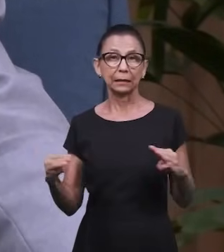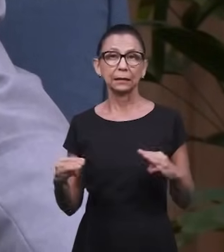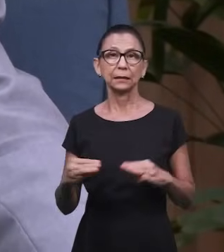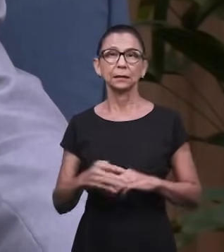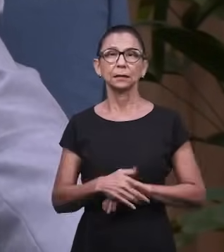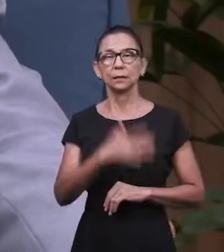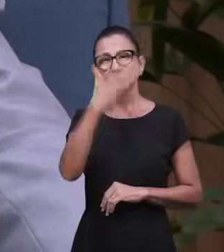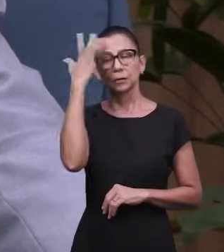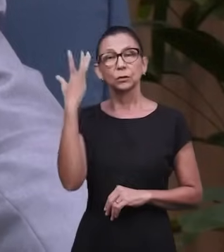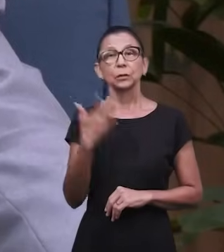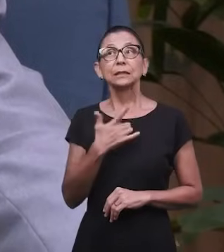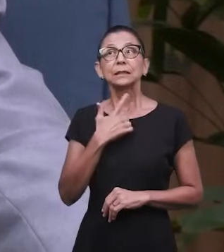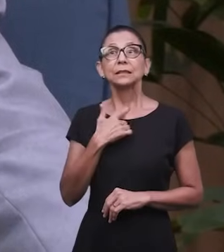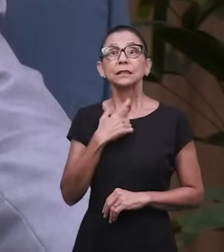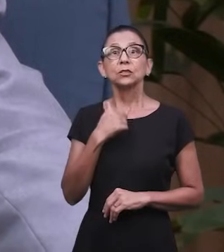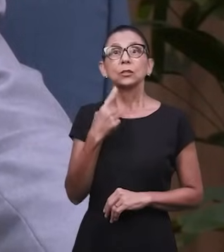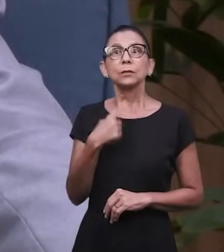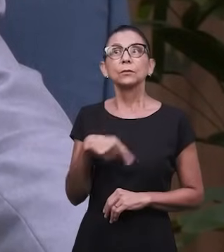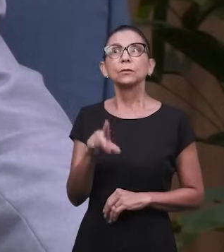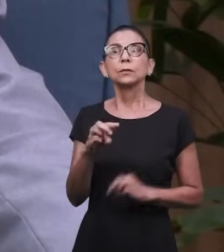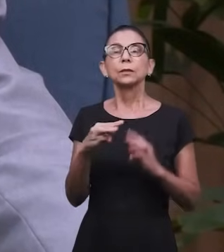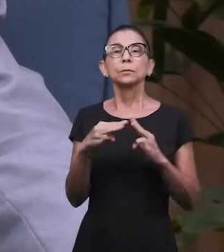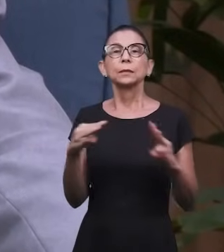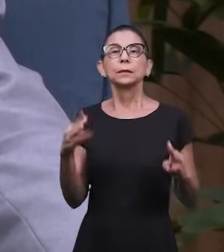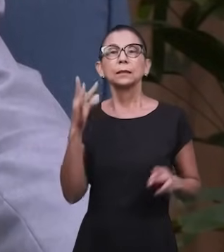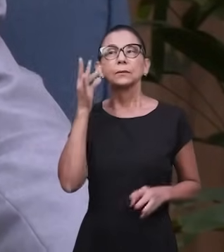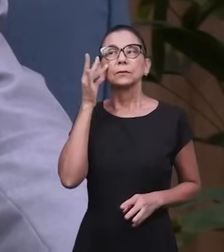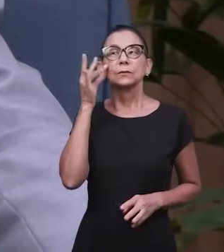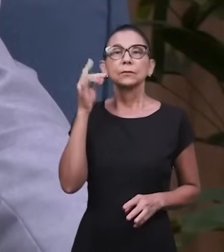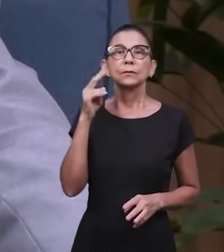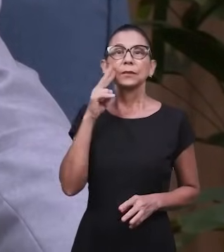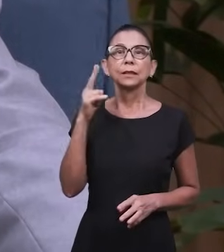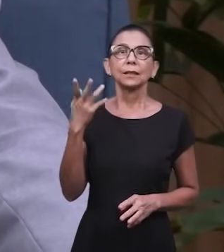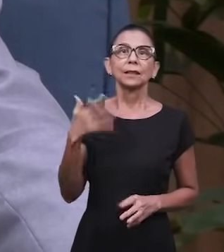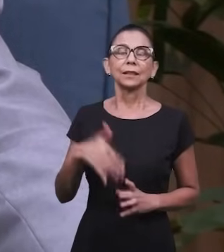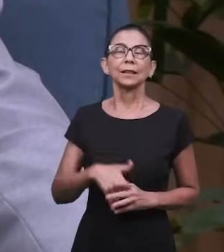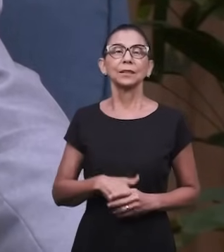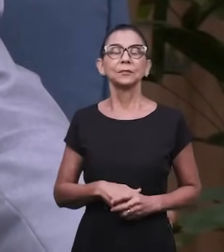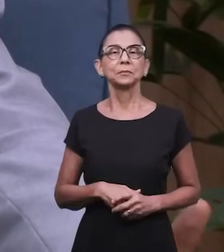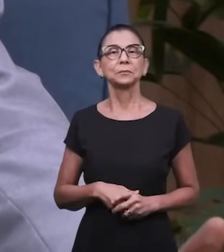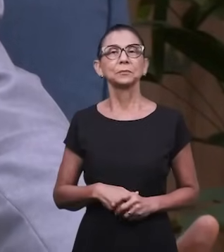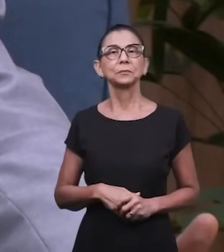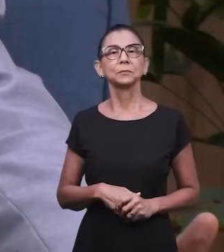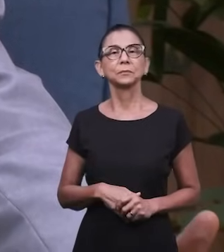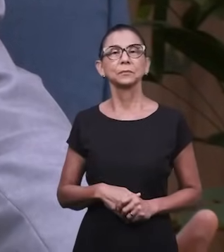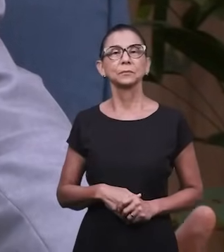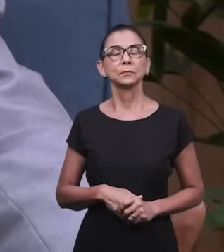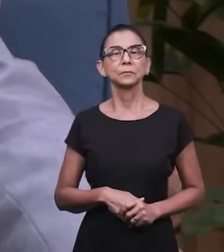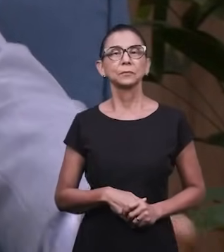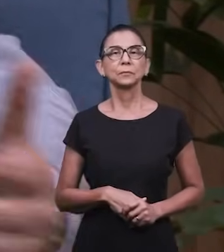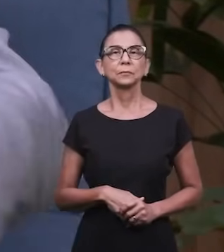e repercutiram muito bem aquilo que viram ali, seja sob o ponto de vista do que viram,